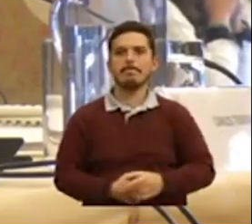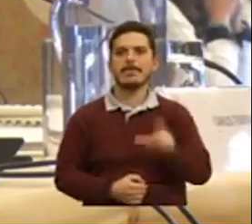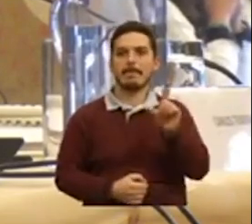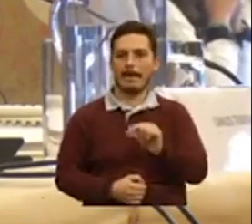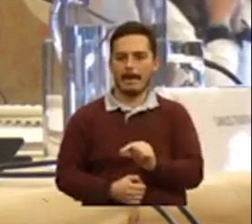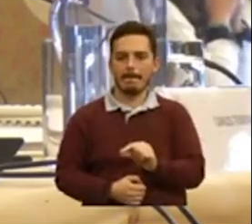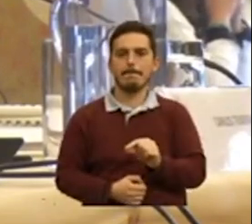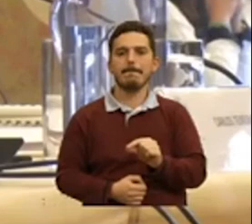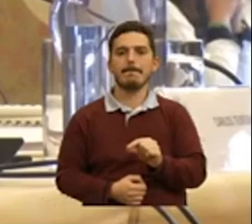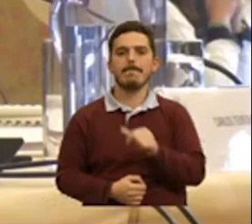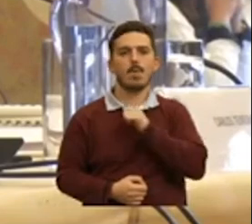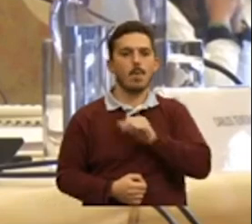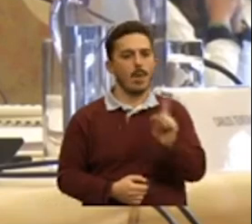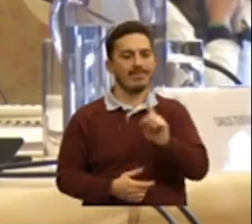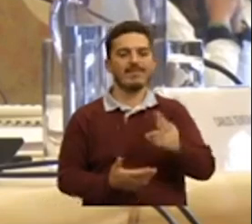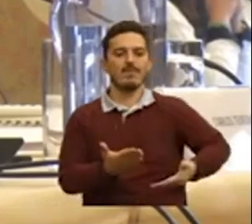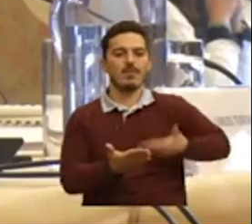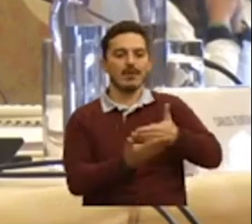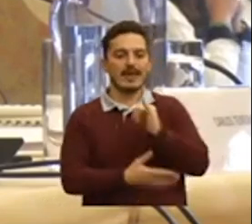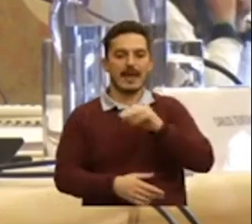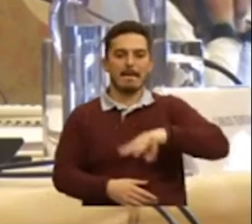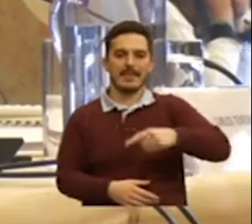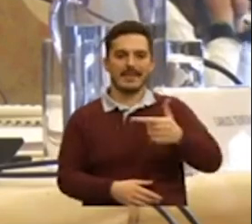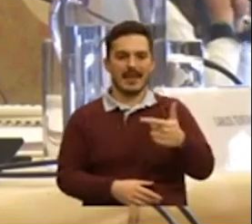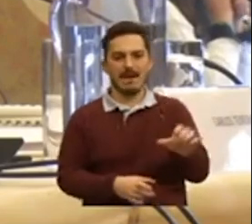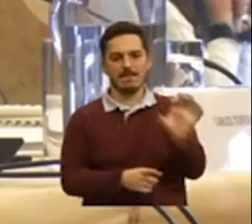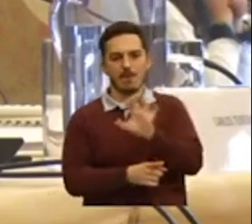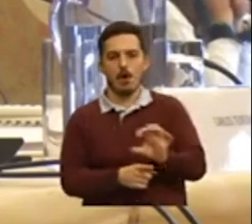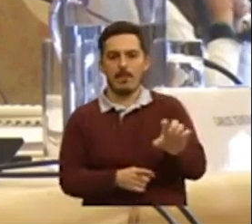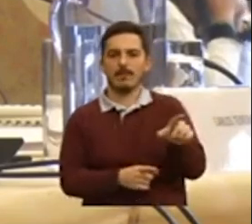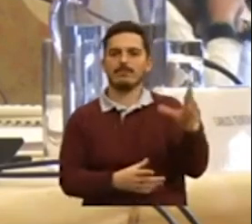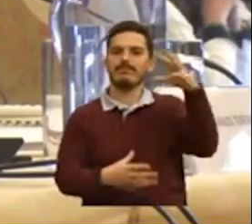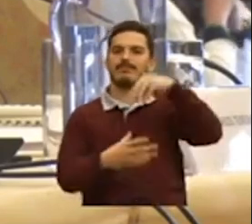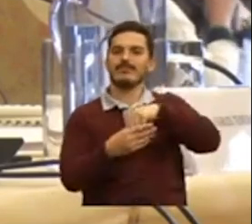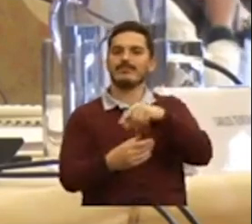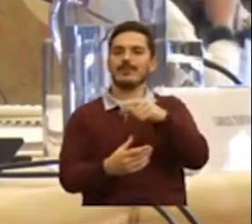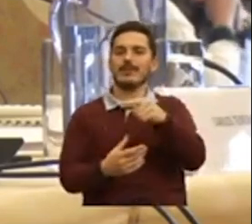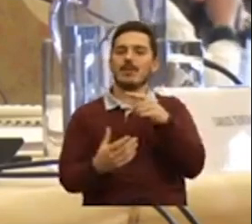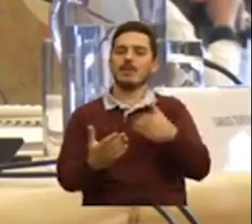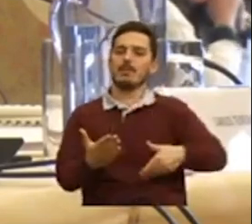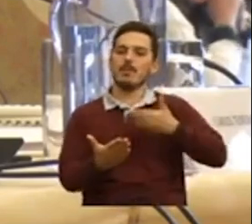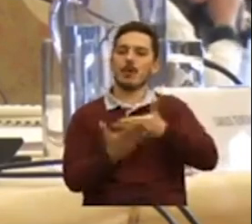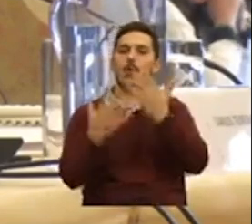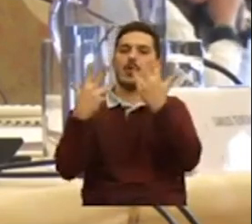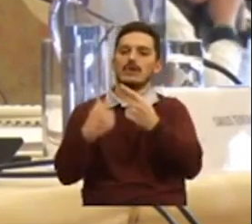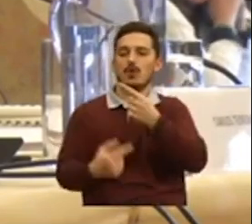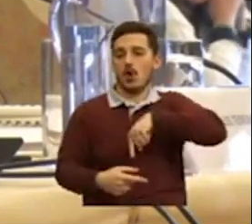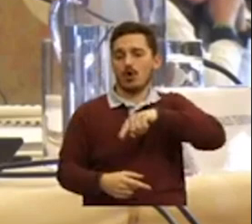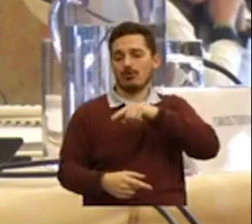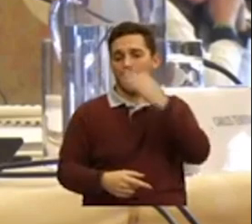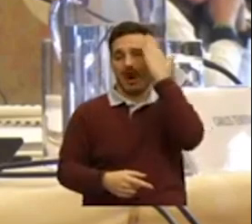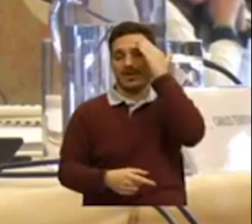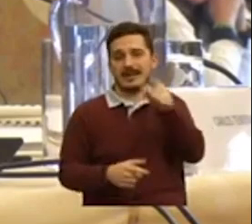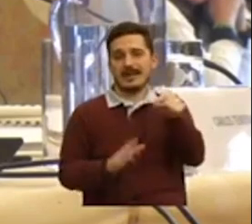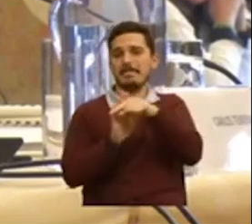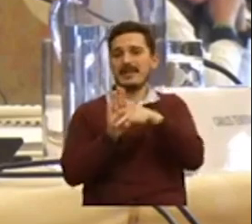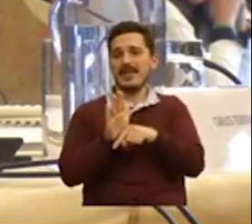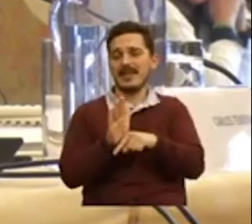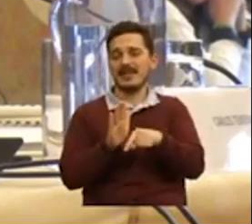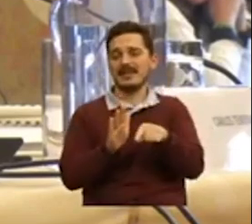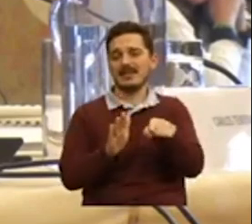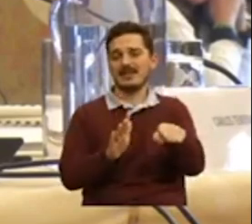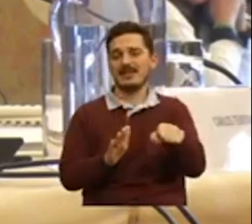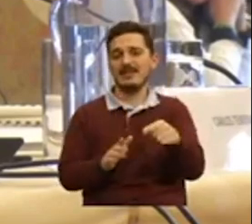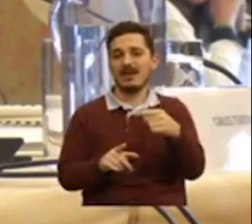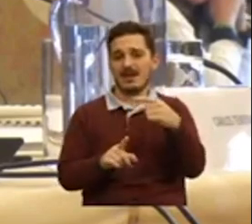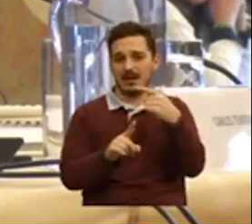nem com a proposta do IMT da forma como foi inserida nesta proposta de orçamento. Nós consideramos que estas medidas